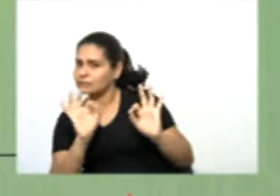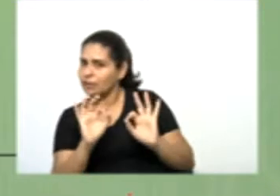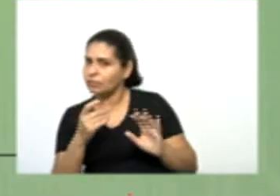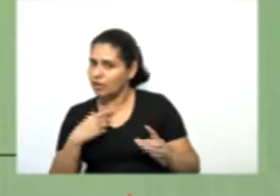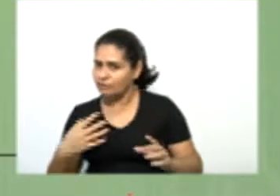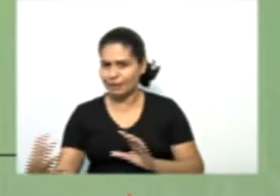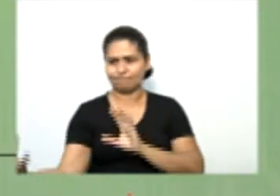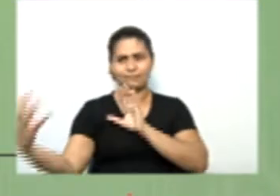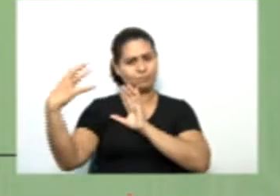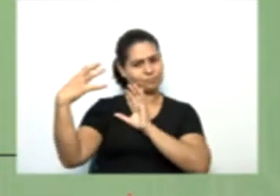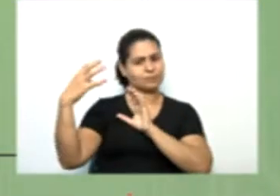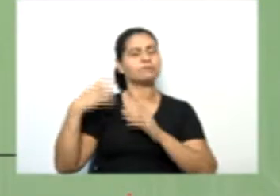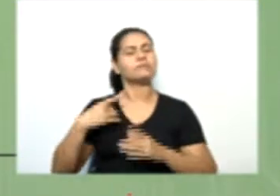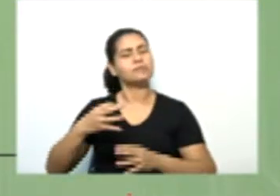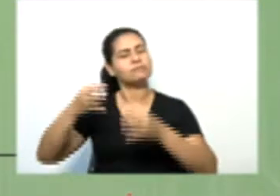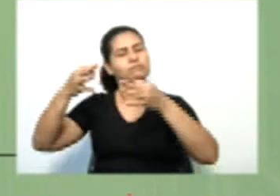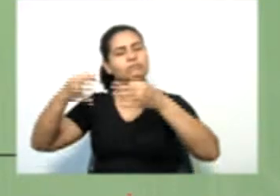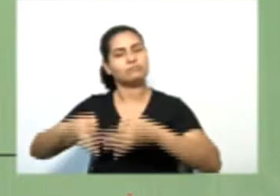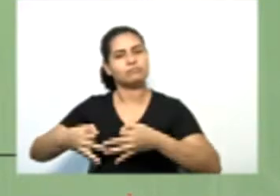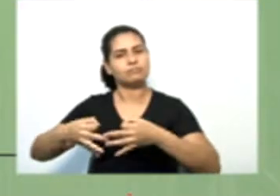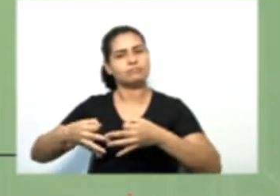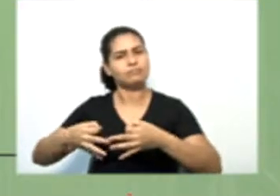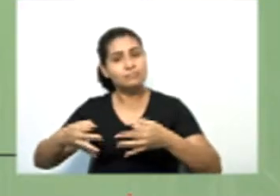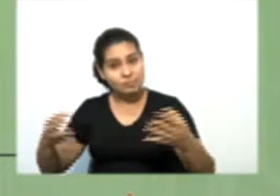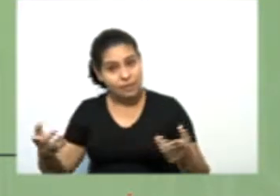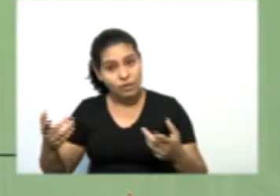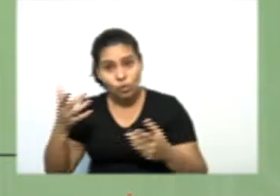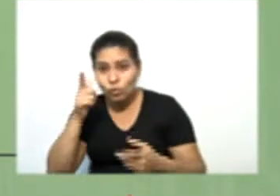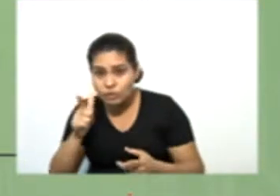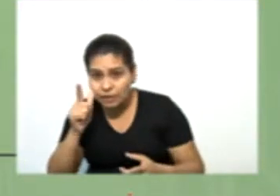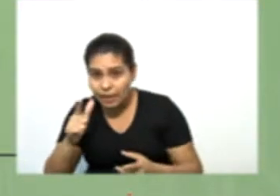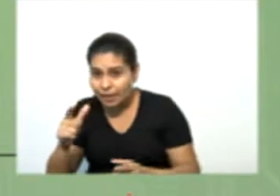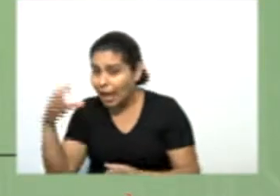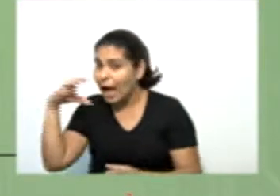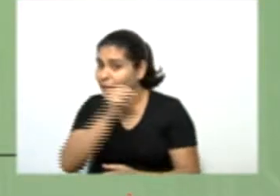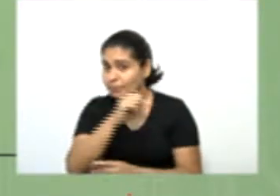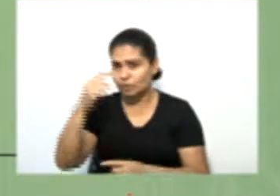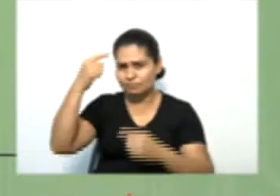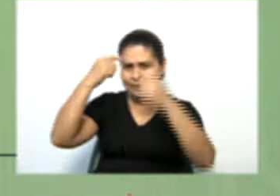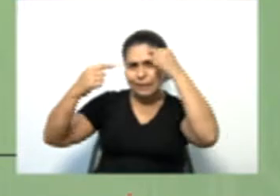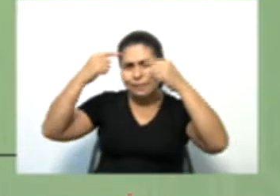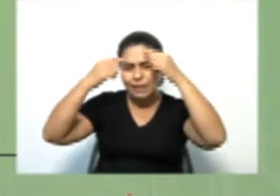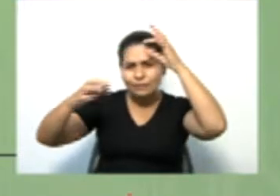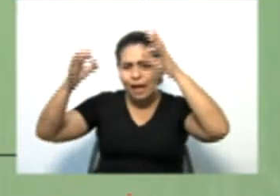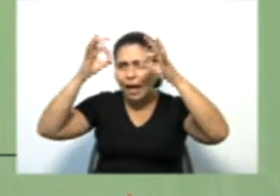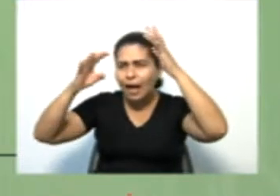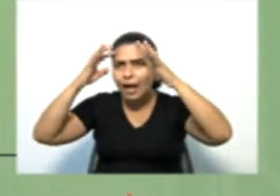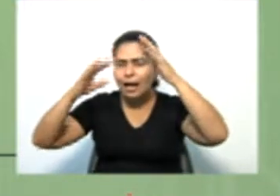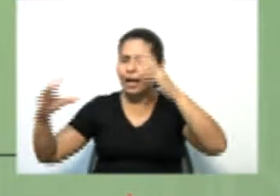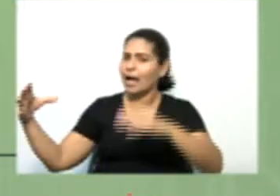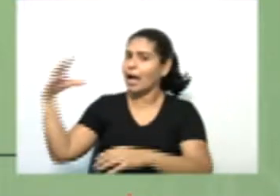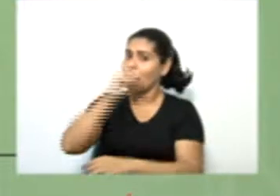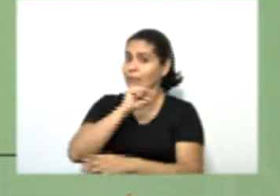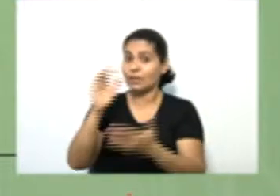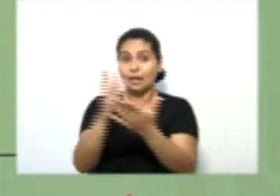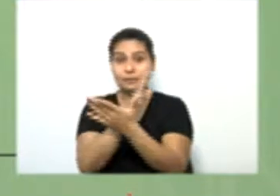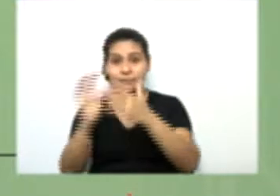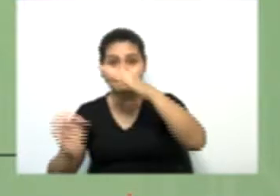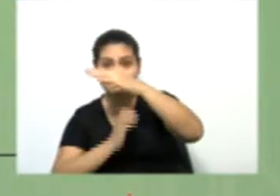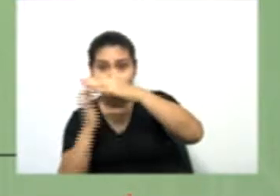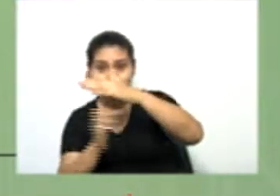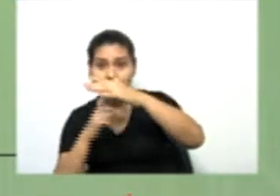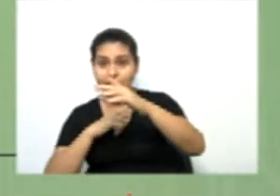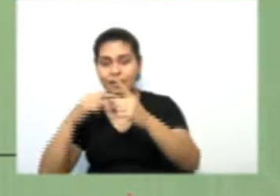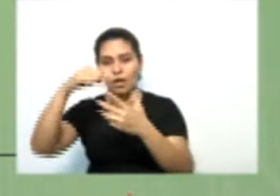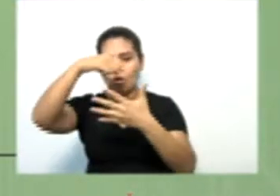vai vir com toda essa pressão para cima de você. Acompanhe a sua velocidade de raciocínio. É por isso que algumas empresas têm negociadores para